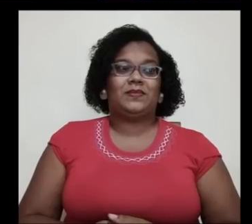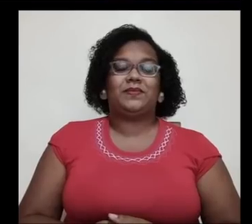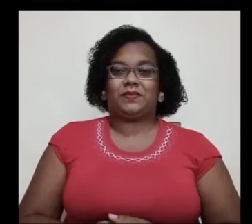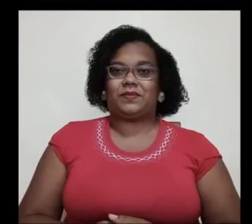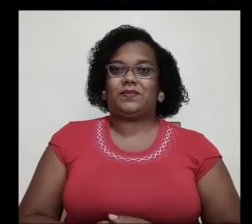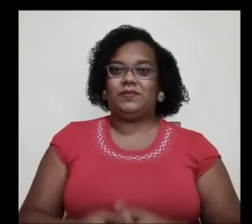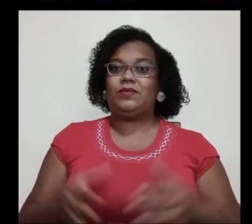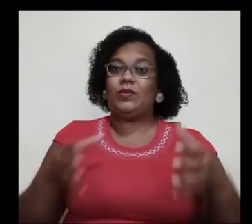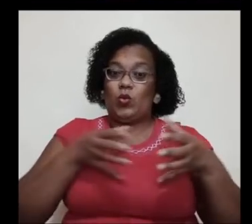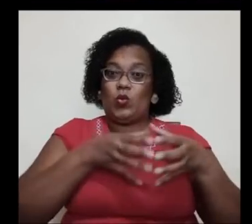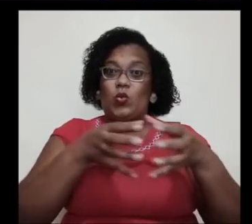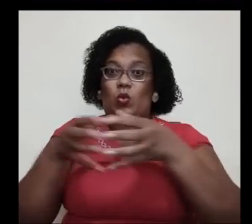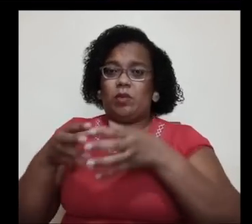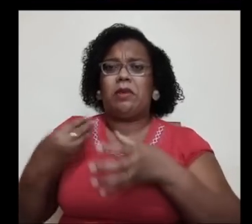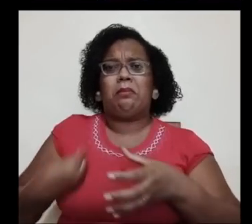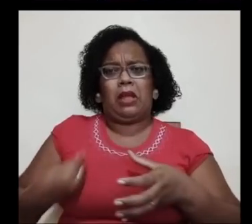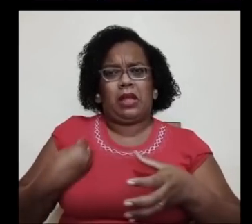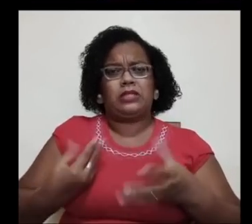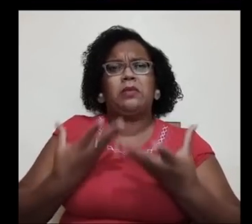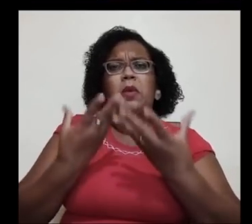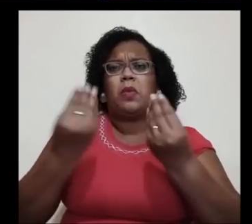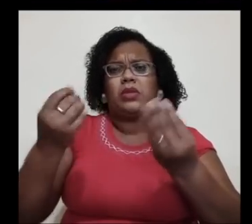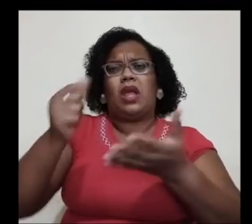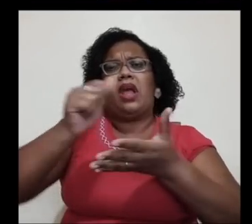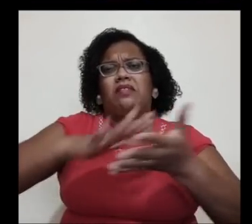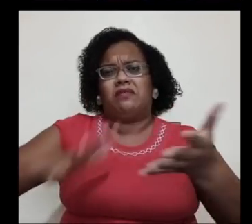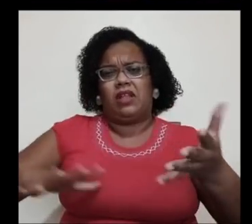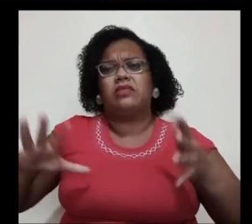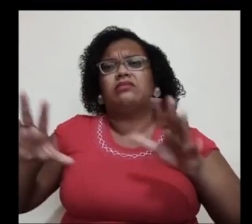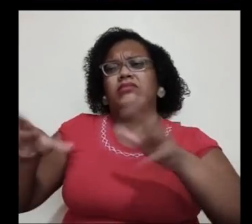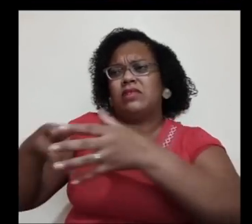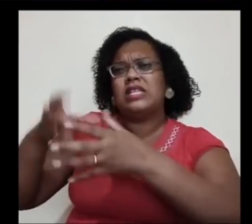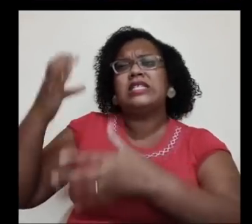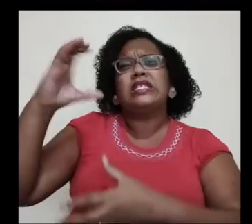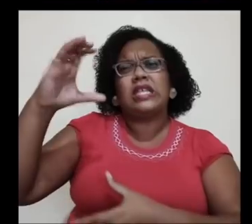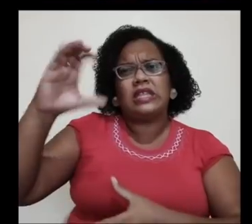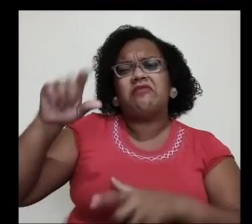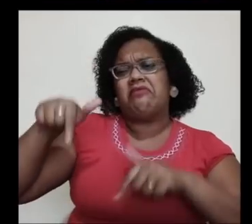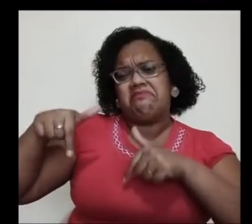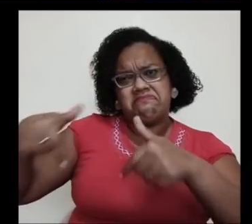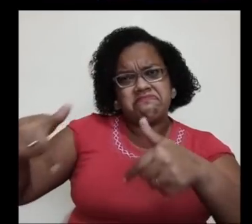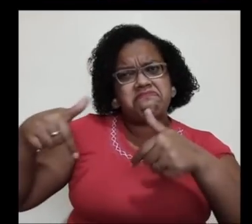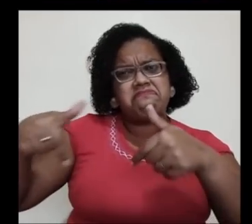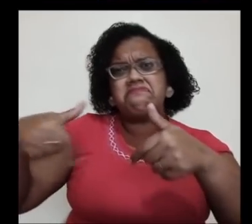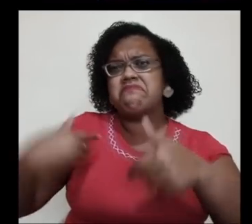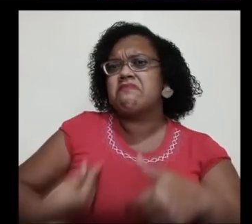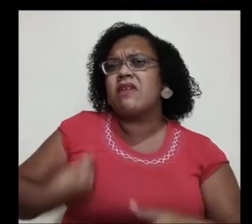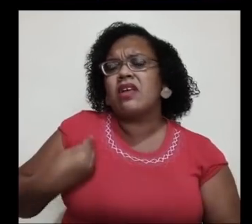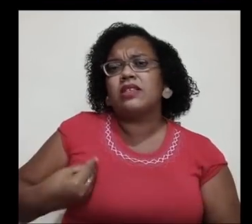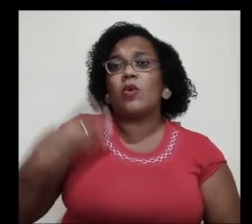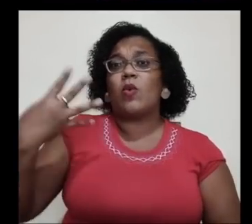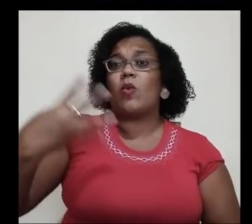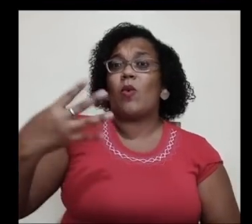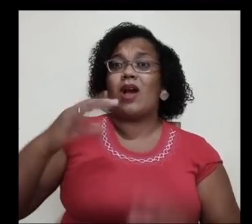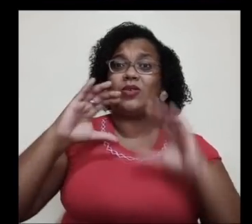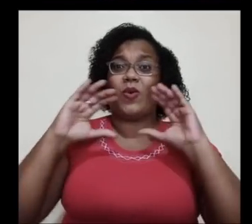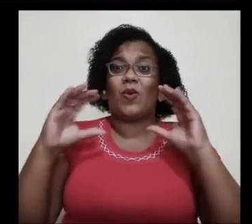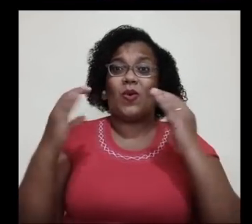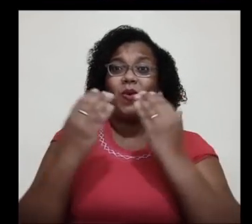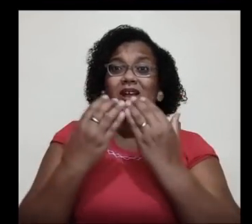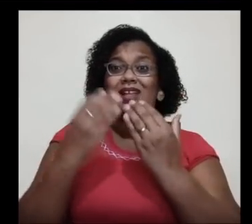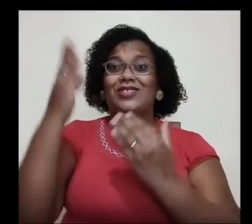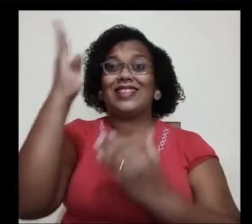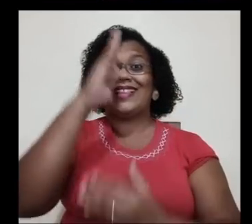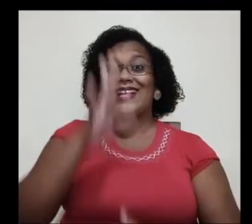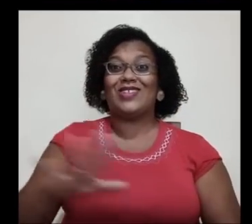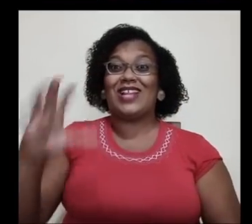participa de muitas atividades, também a comunidade científica brasileira participou ativamente do 4º Congresso Nacional de Ciência,